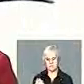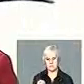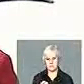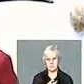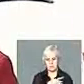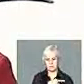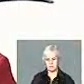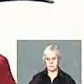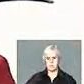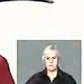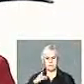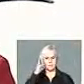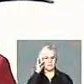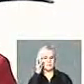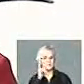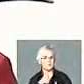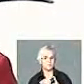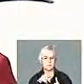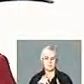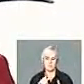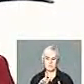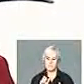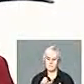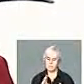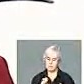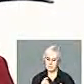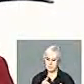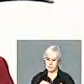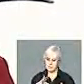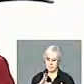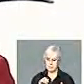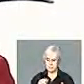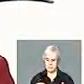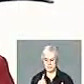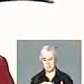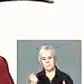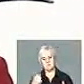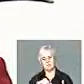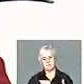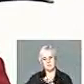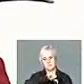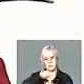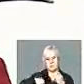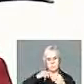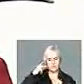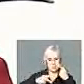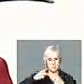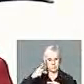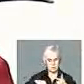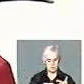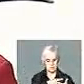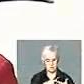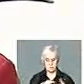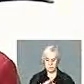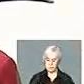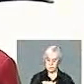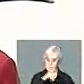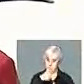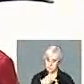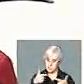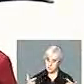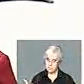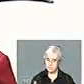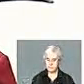de plebiscito e para que a gente tenha uma reforma política mais ampla e necessária.